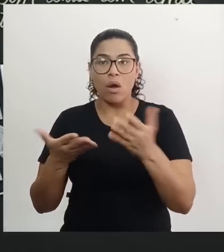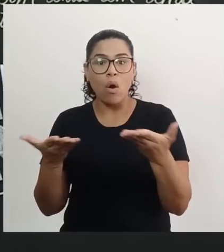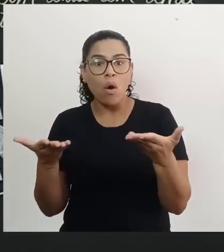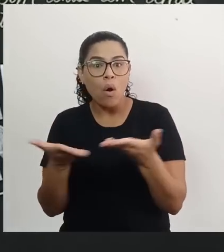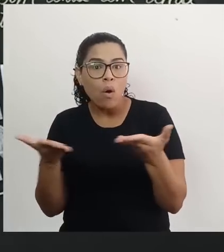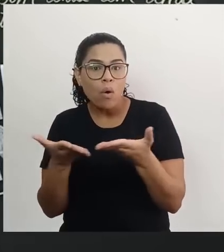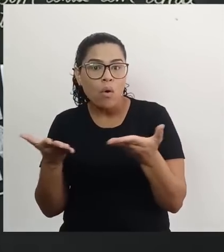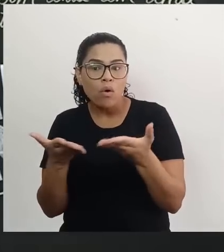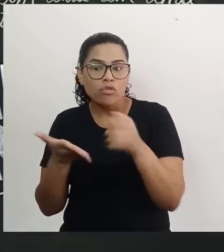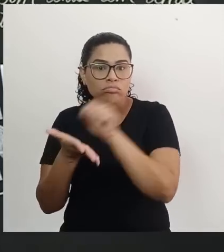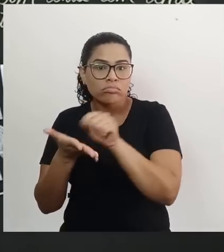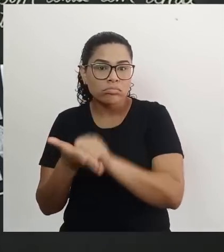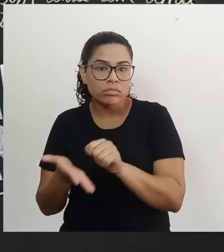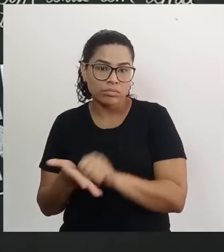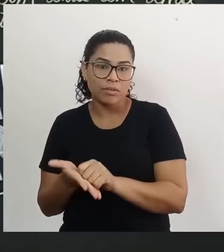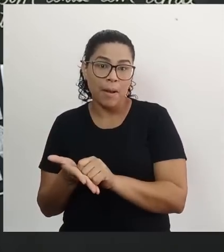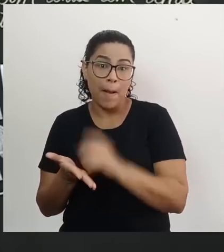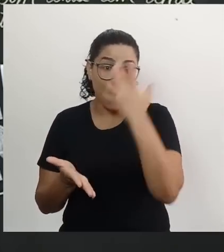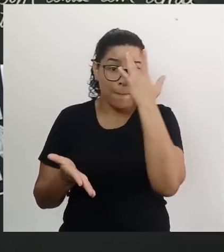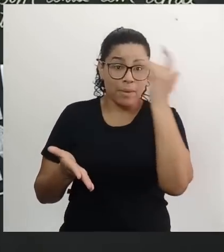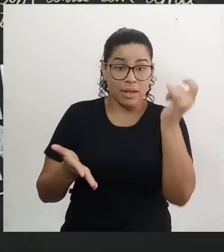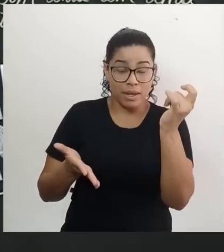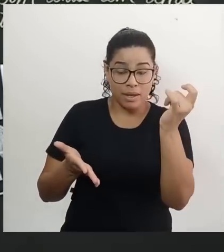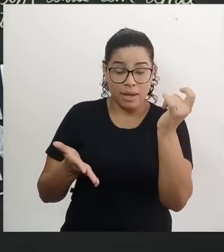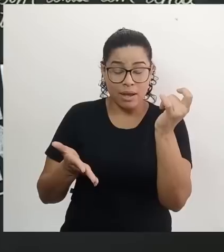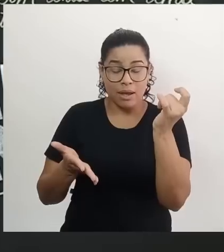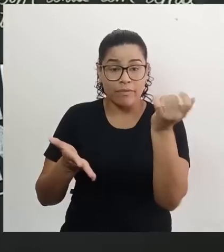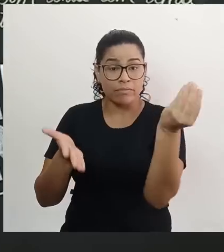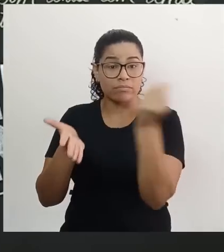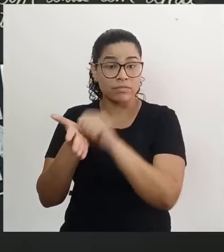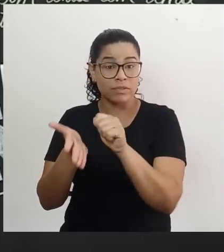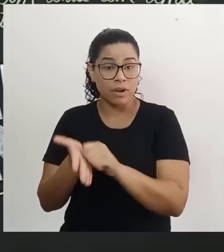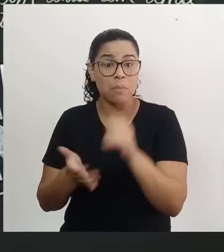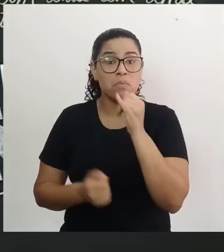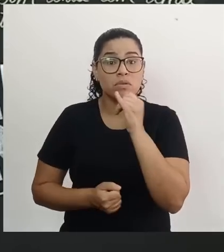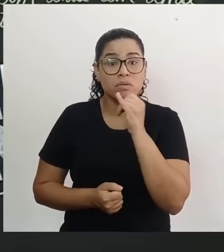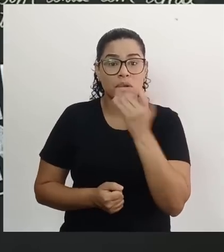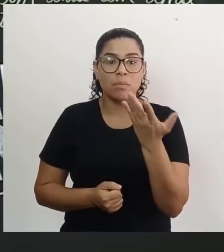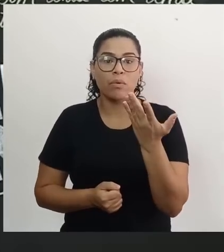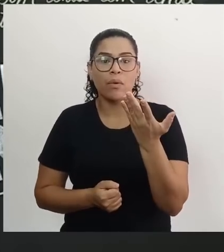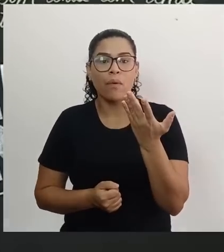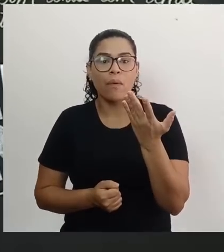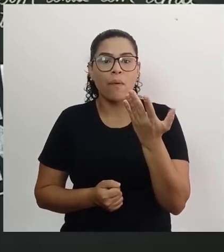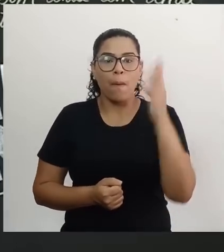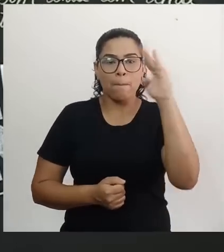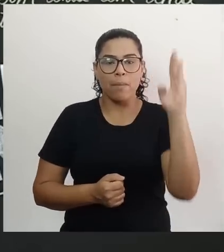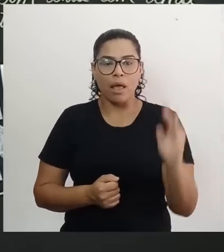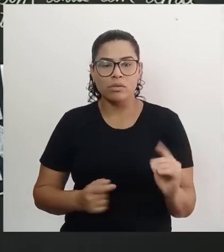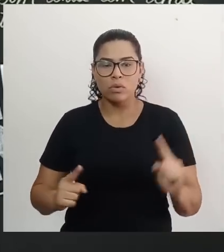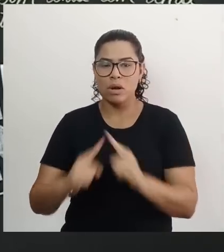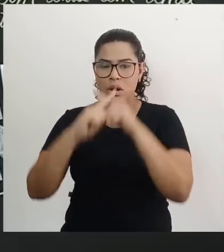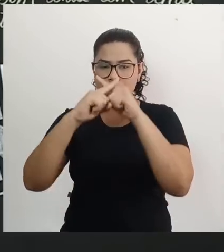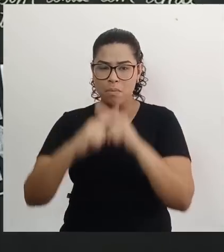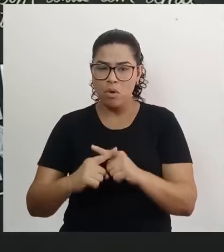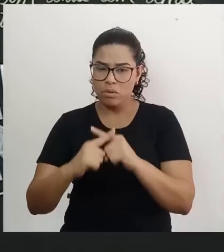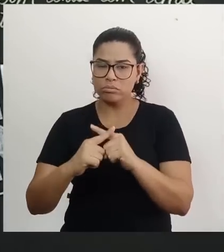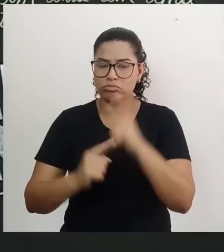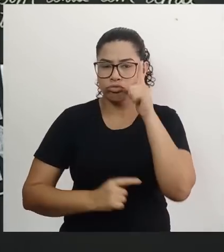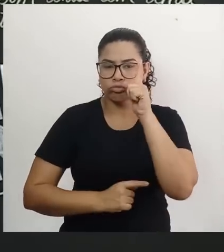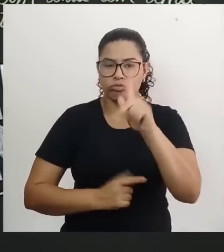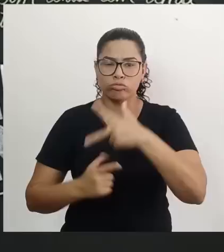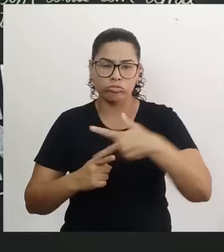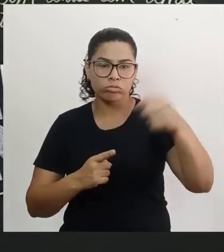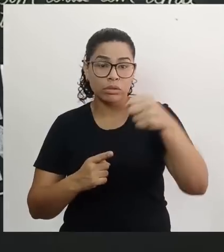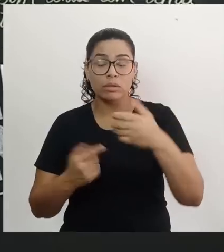dia posterior à vitória da seleção brasileira em um campeonato, então é um fato muito importante, então logo na introdução esse fato é rememorado,